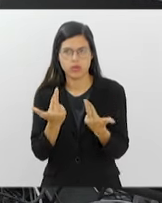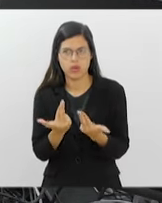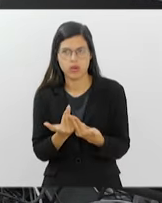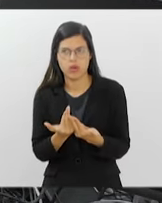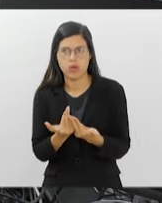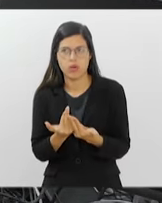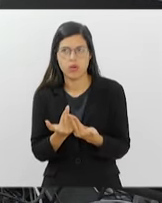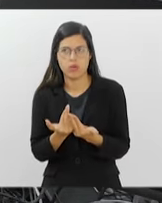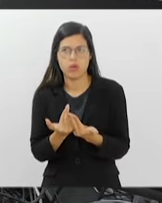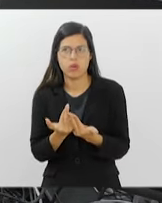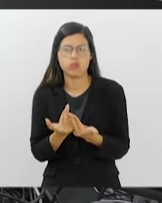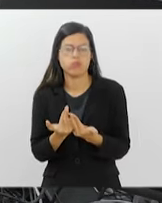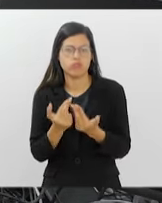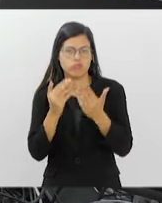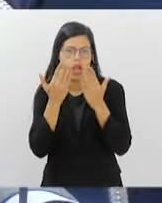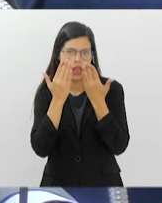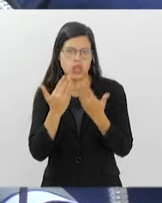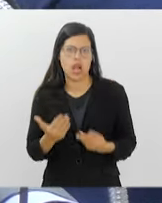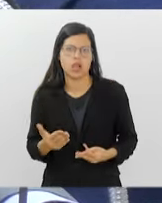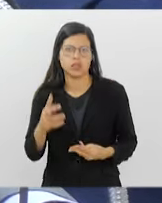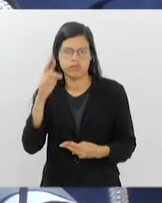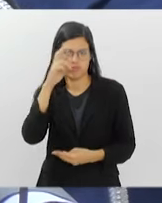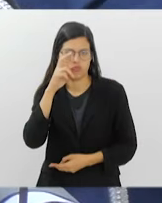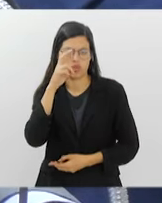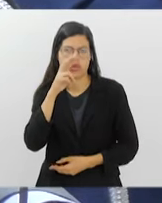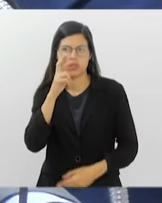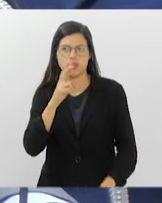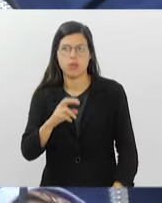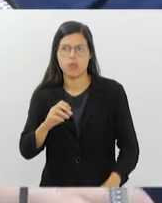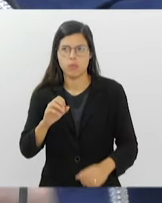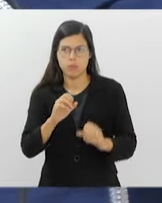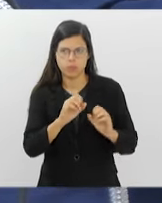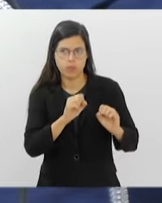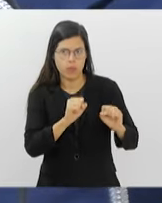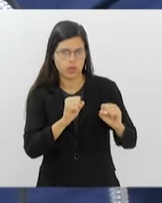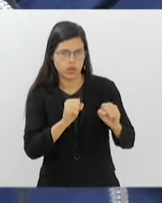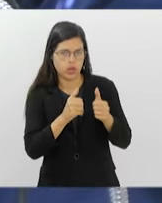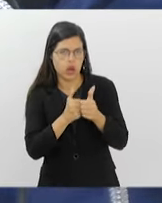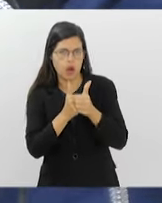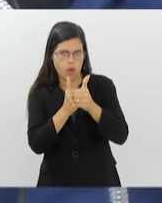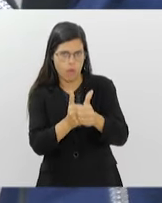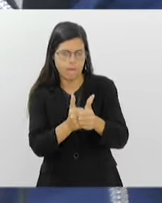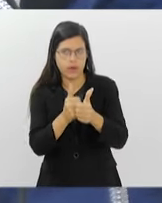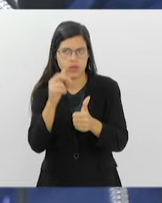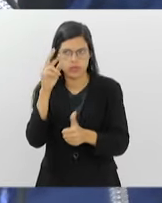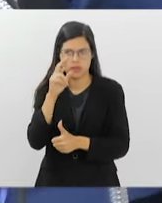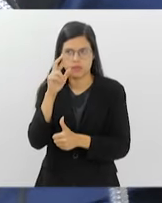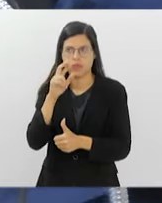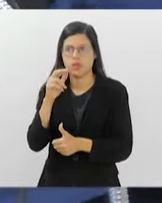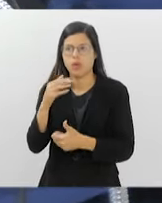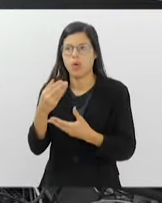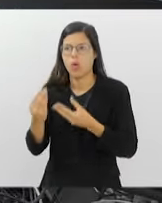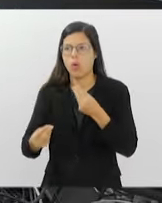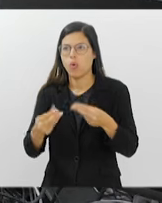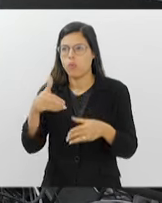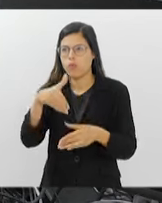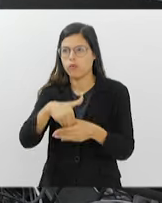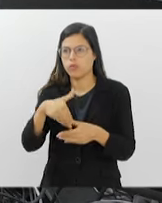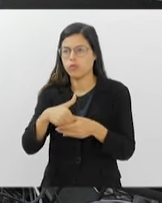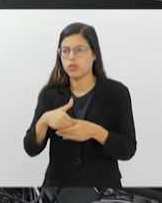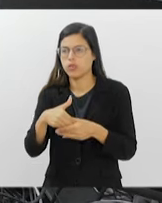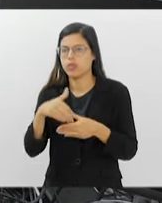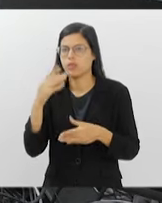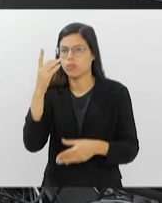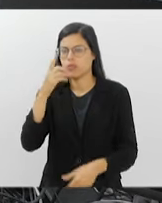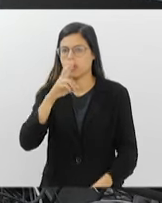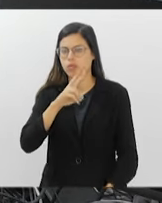vistoria em loco o senhor poderia nos acompanhar nessa vistoria Então tá como vota Deputado Valdo Ceasa